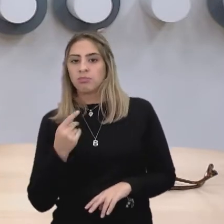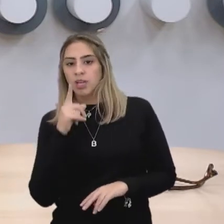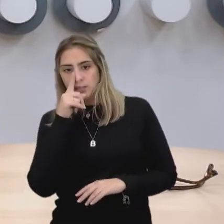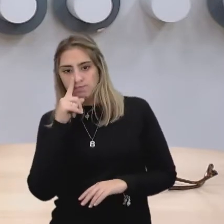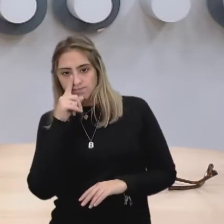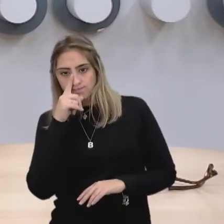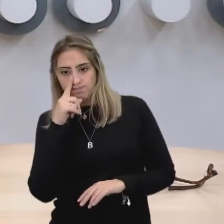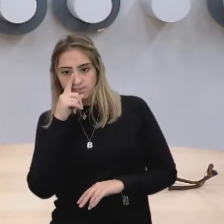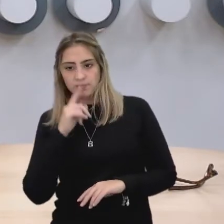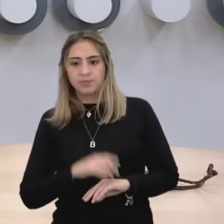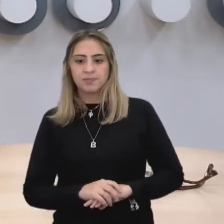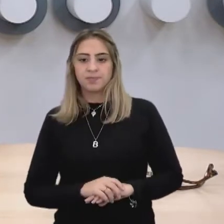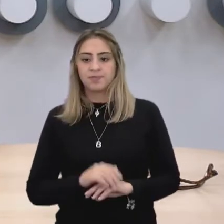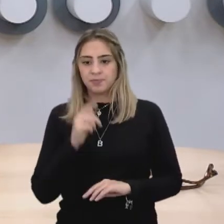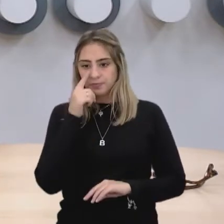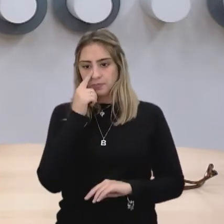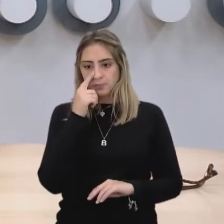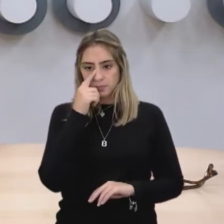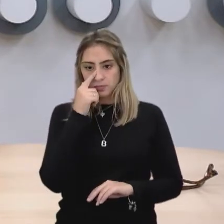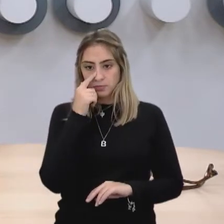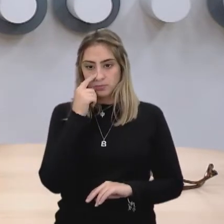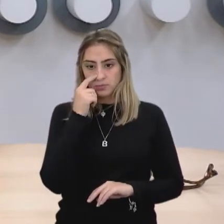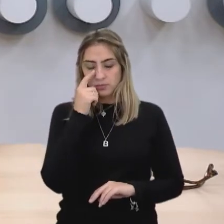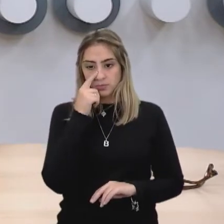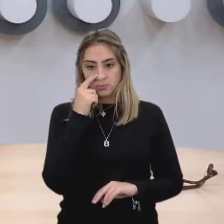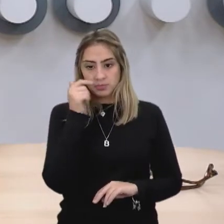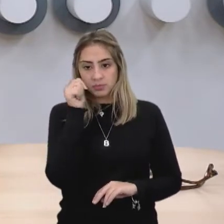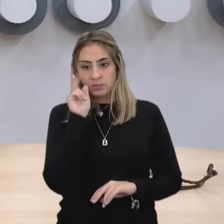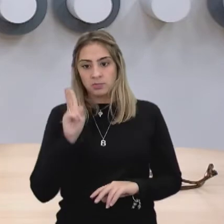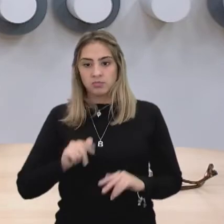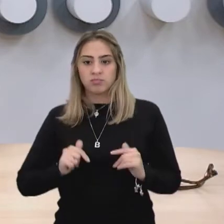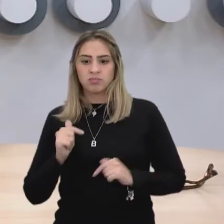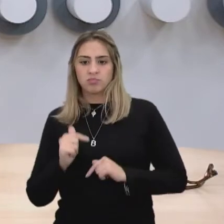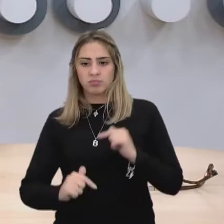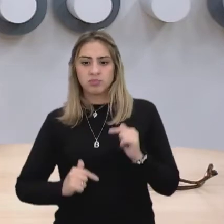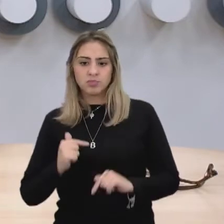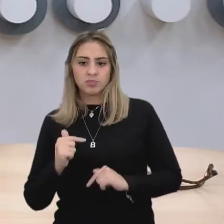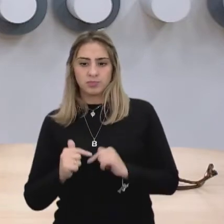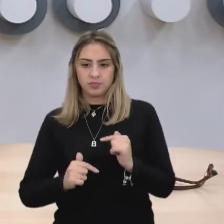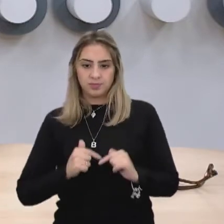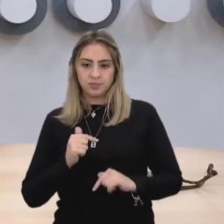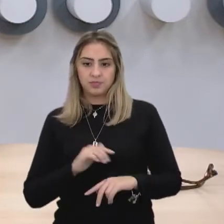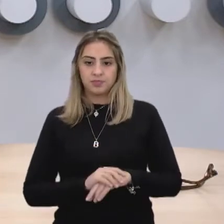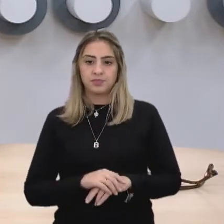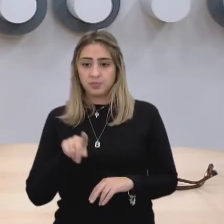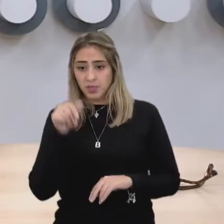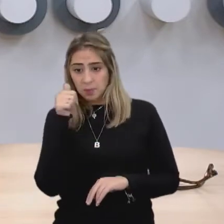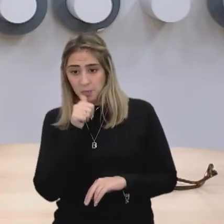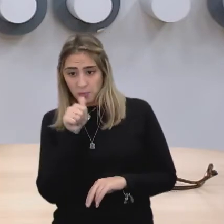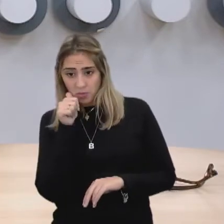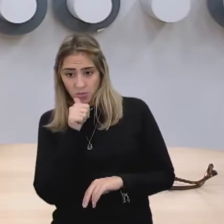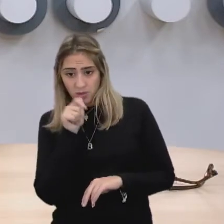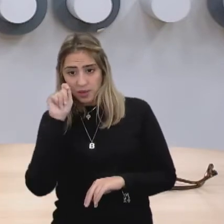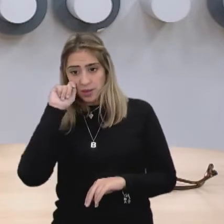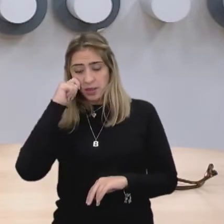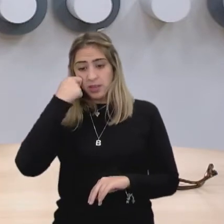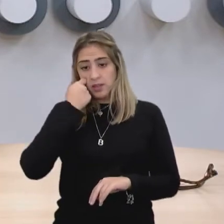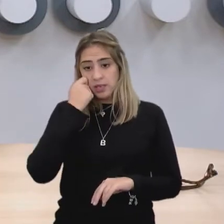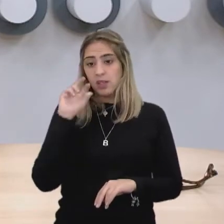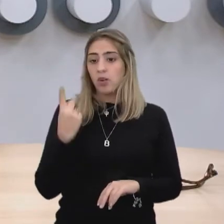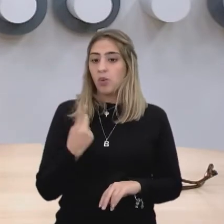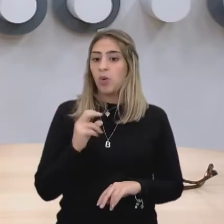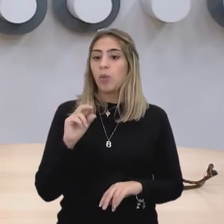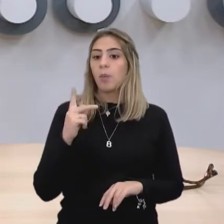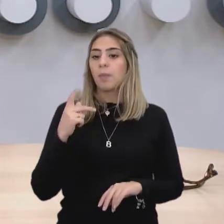ainda, né, se a mulher, se o trabalhador, a trabalhadora no caso, ela for mulher, preta ou